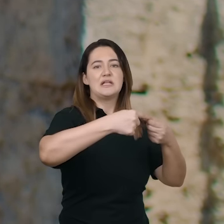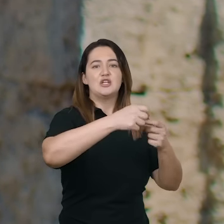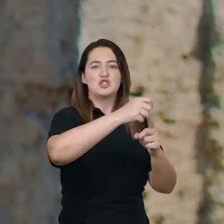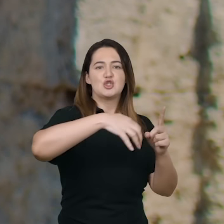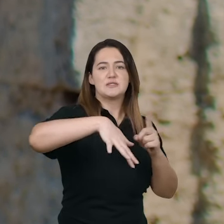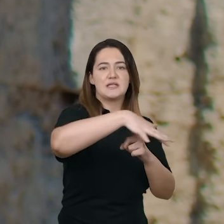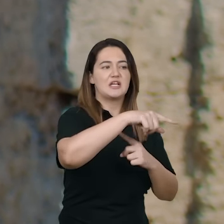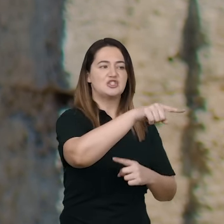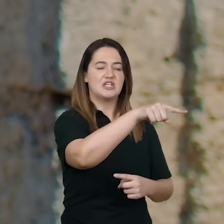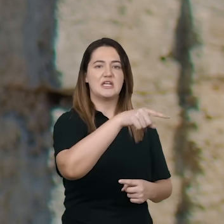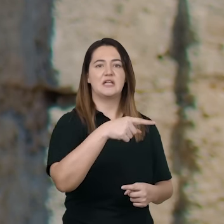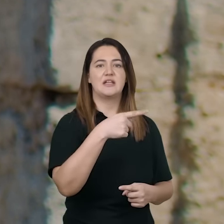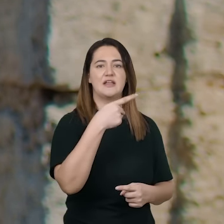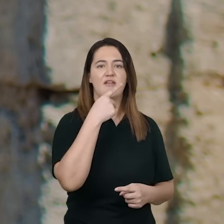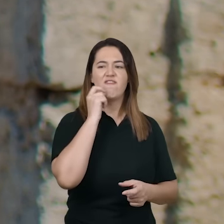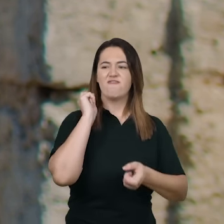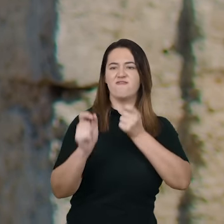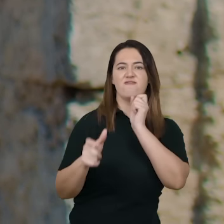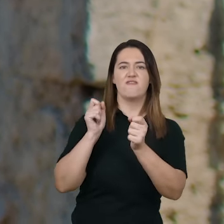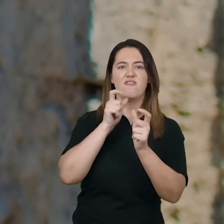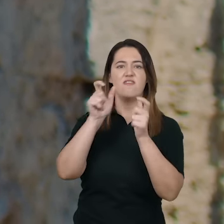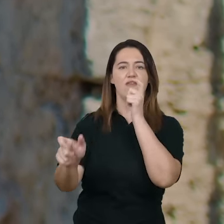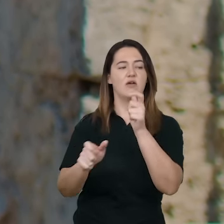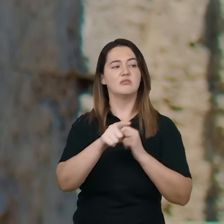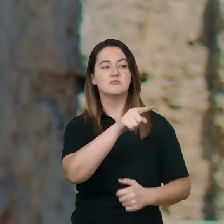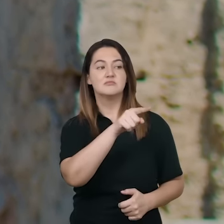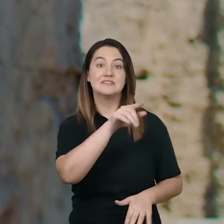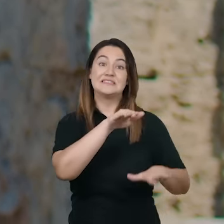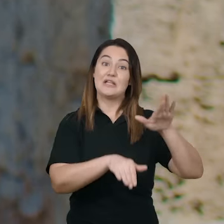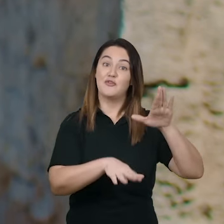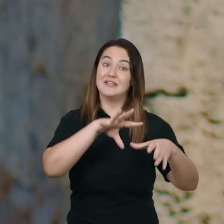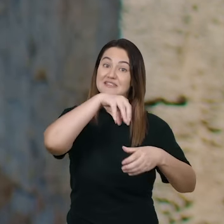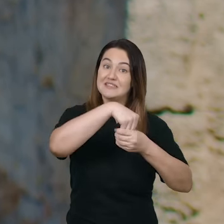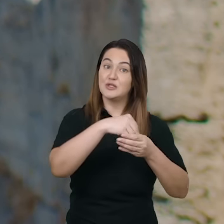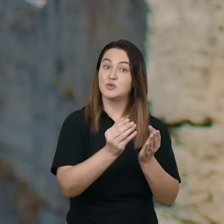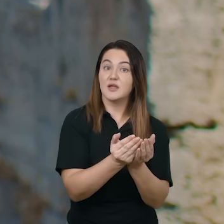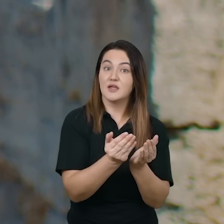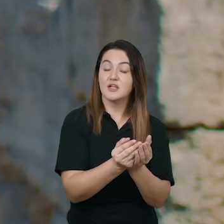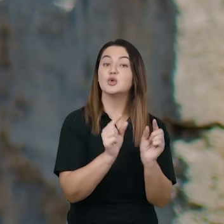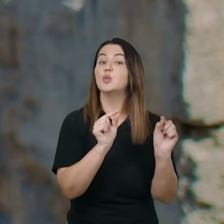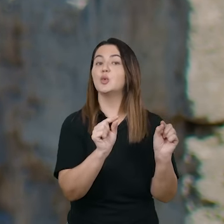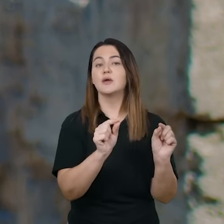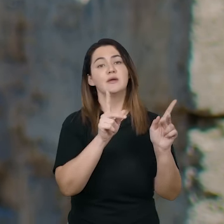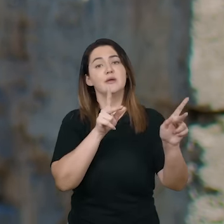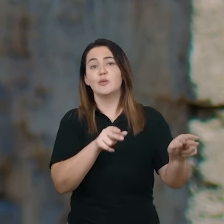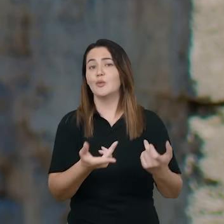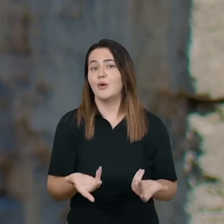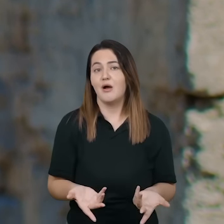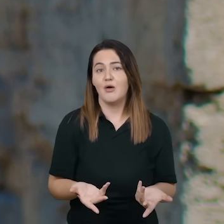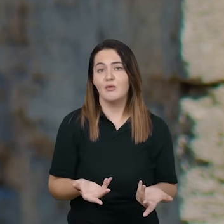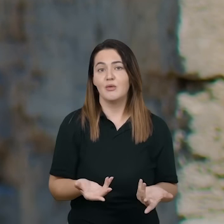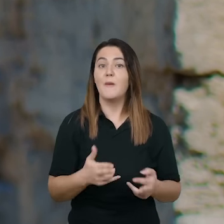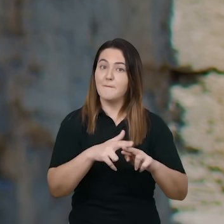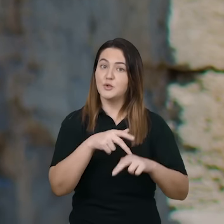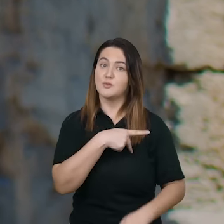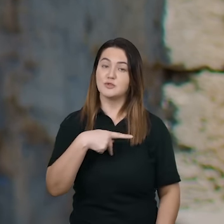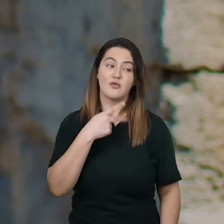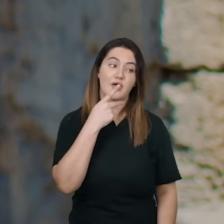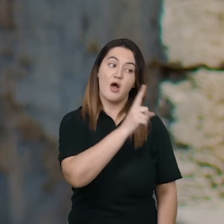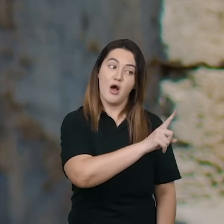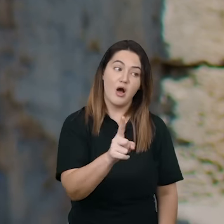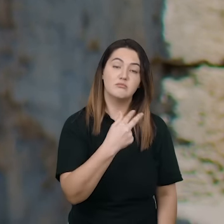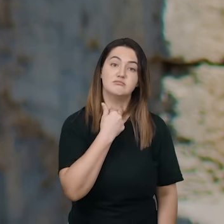costume tremendo de falar mal umas das outras, talvez esta terá que ser a advertência que o pregador fará